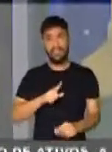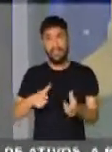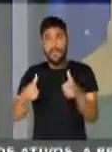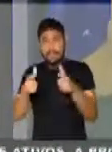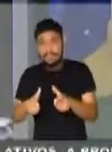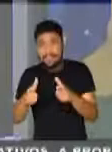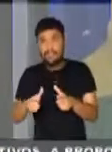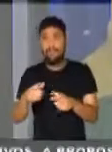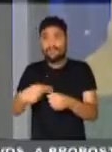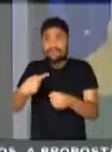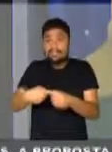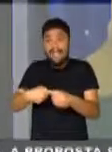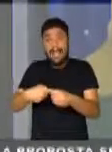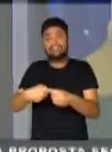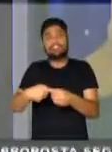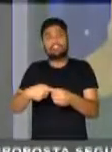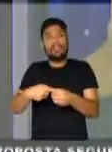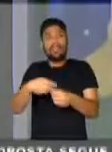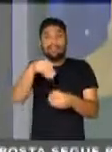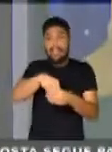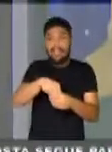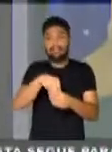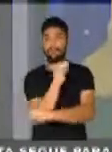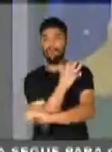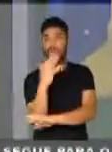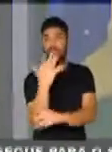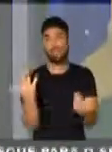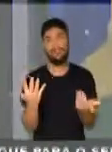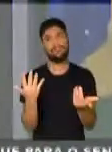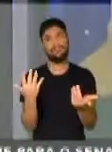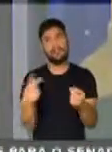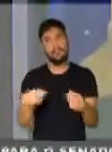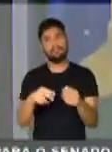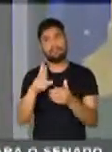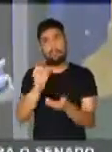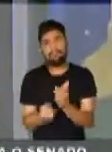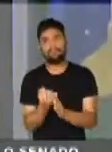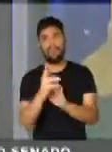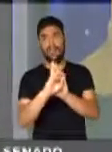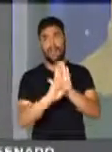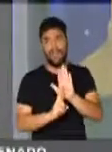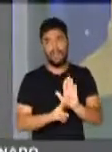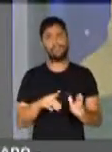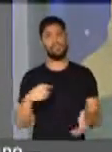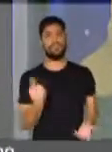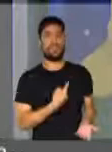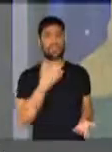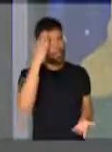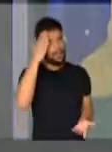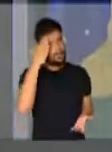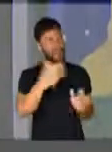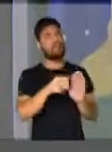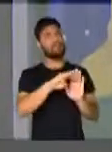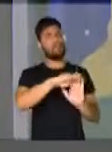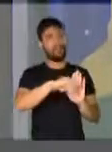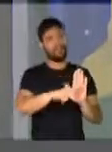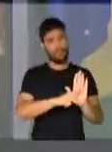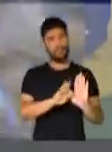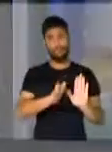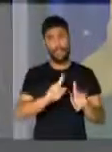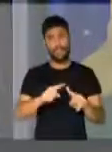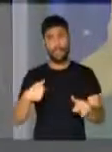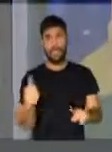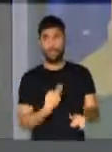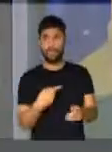de uma flona e isso precisa de ser definido. Nós sabemos que é matéria aleatória ao tema que foi discutido, então a gente também faz